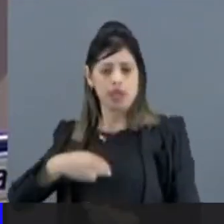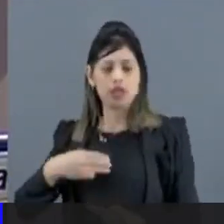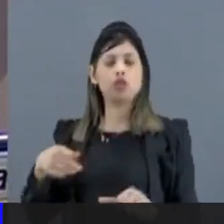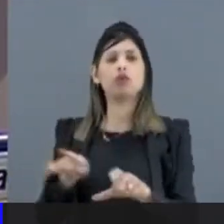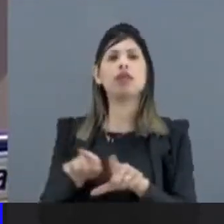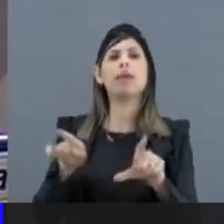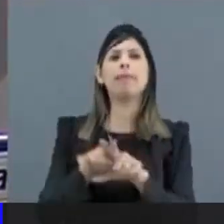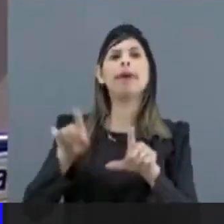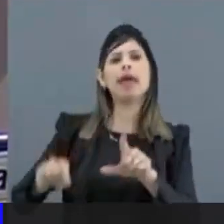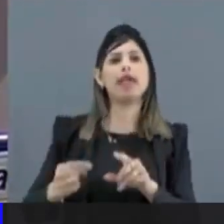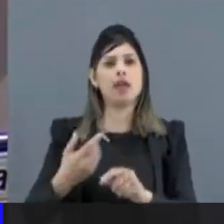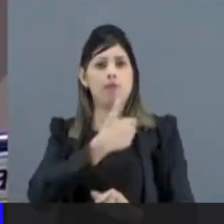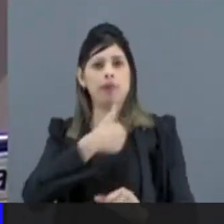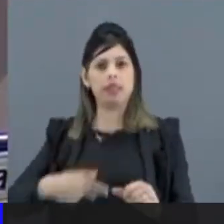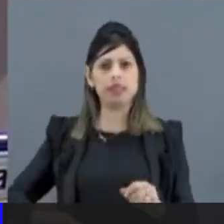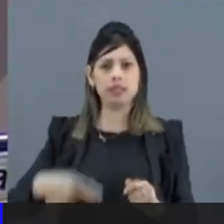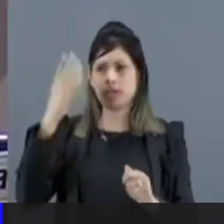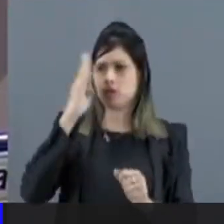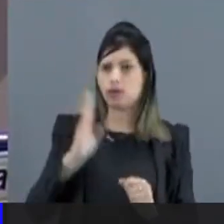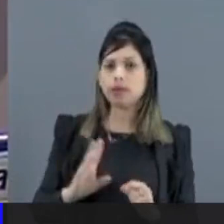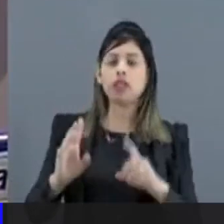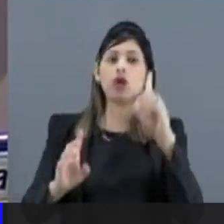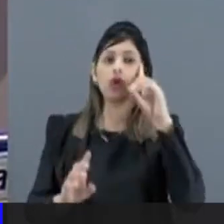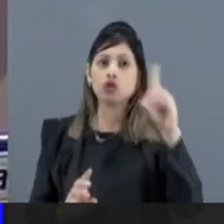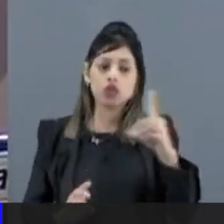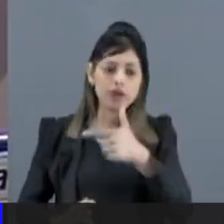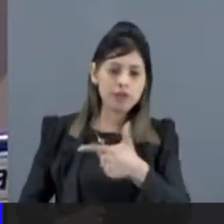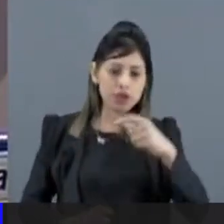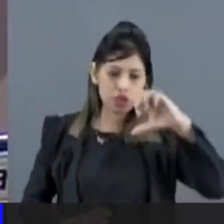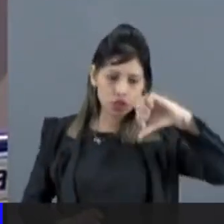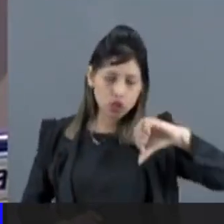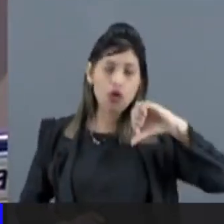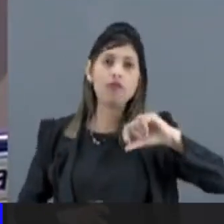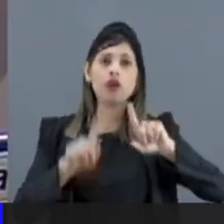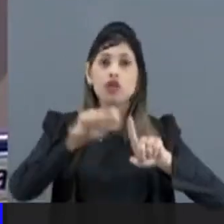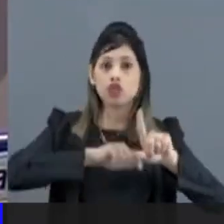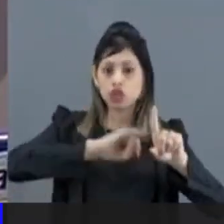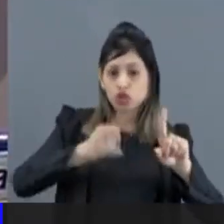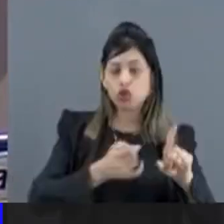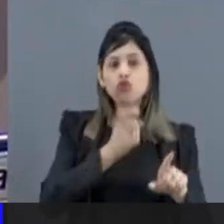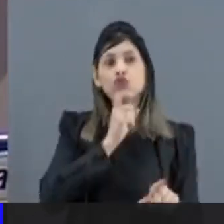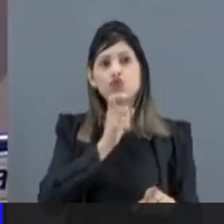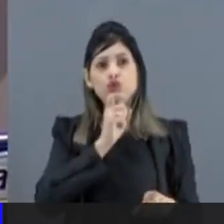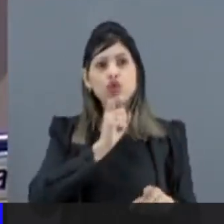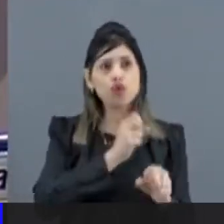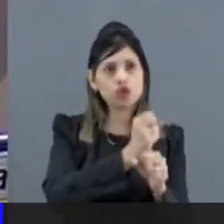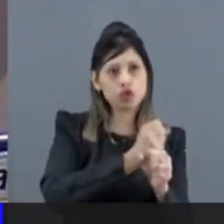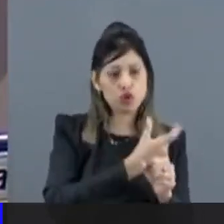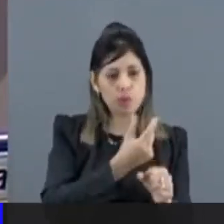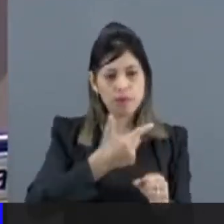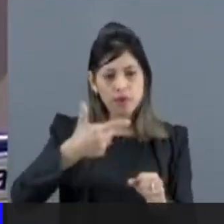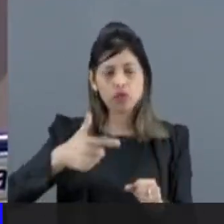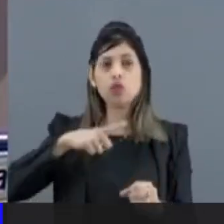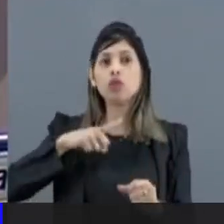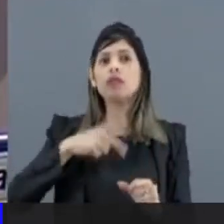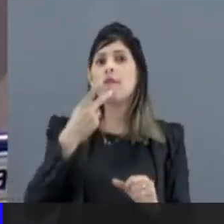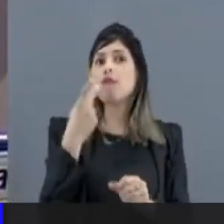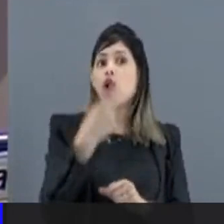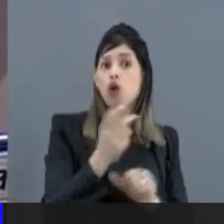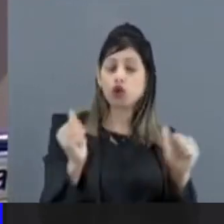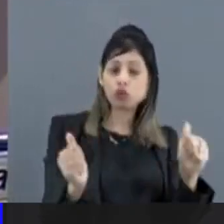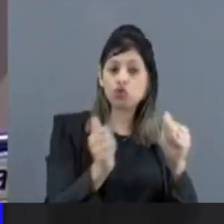República no dia 29 de julho do mesmo ano em live realizada para apresentar supostas provas de frá eleitoral ao lado de